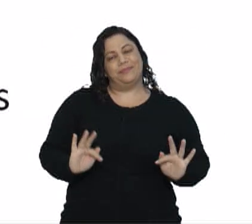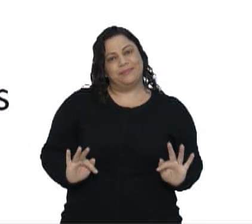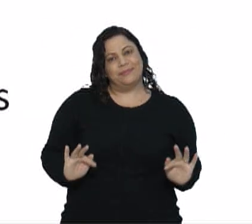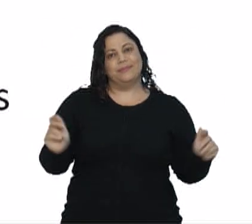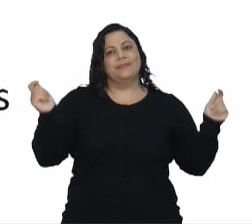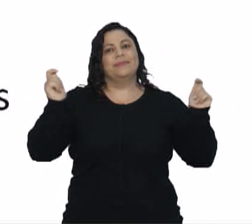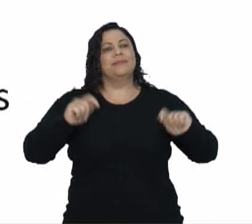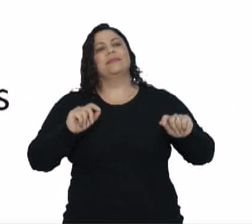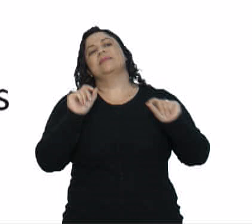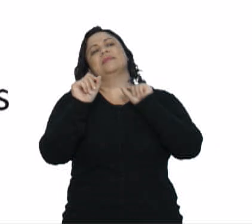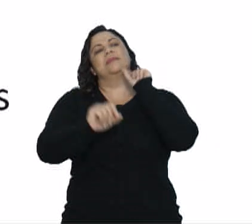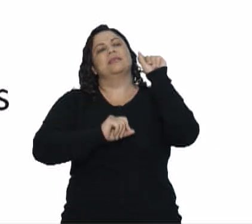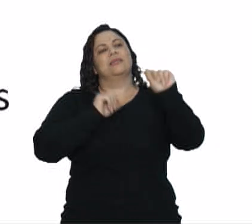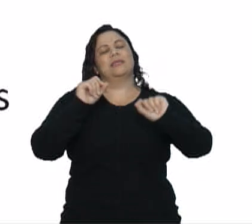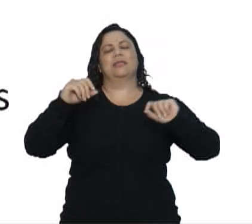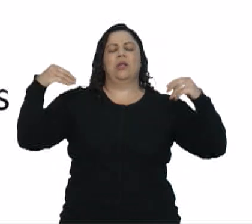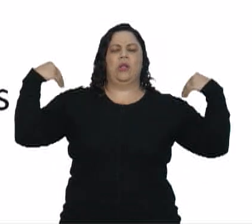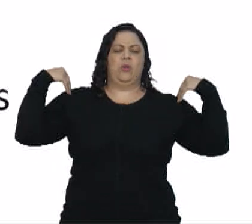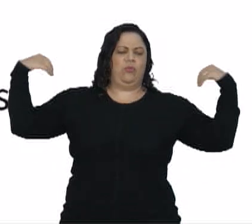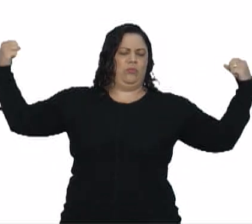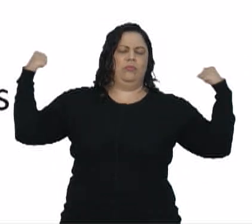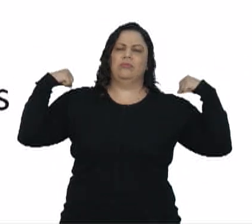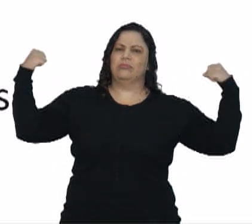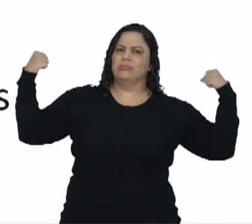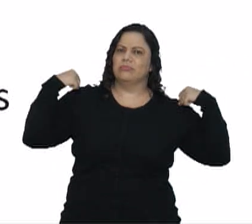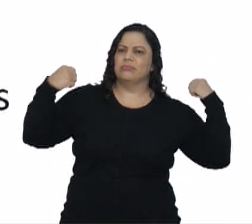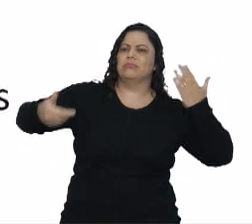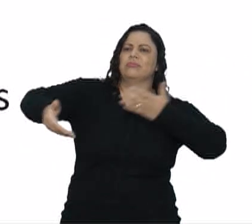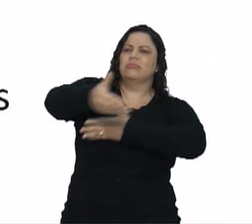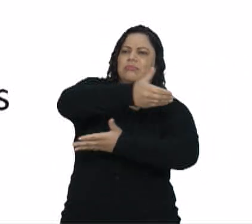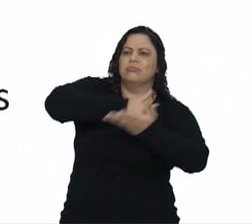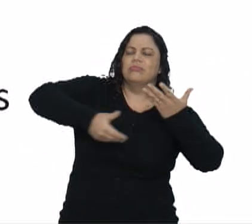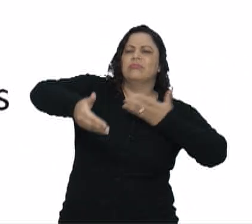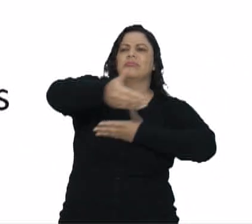trouxe, os exercícios físicos e interações sociais ao